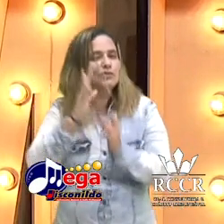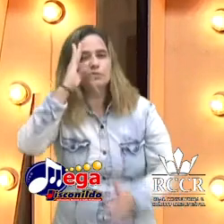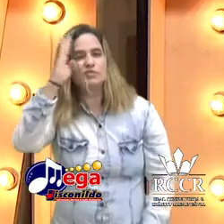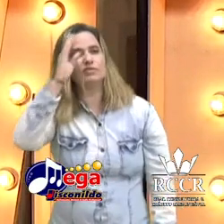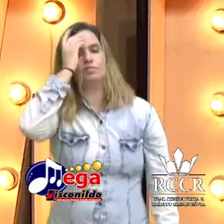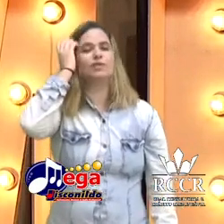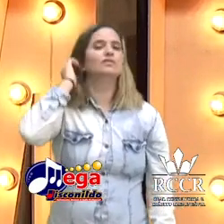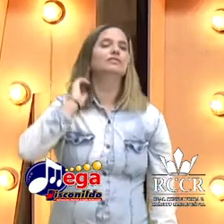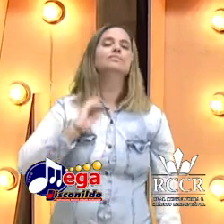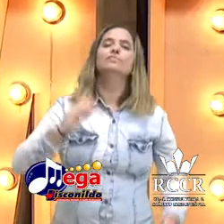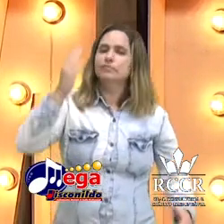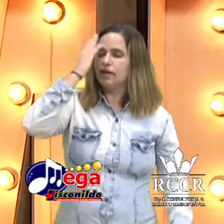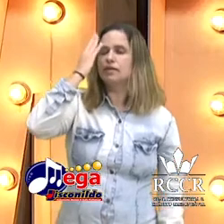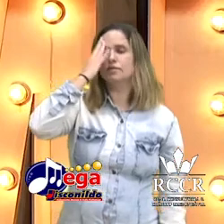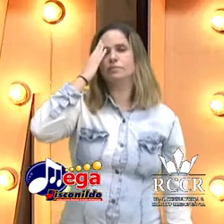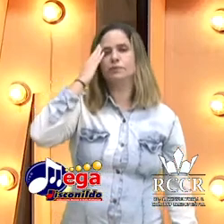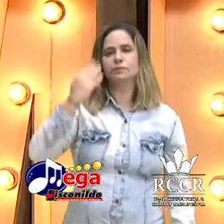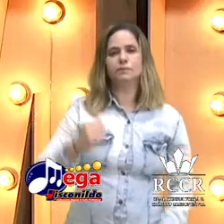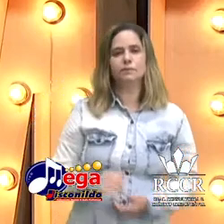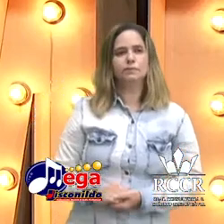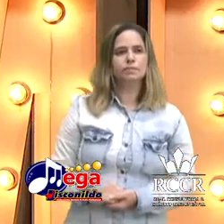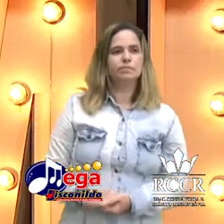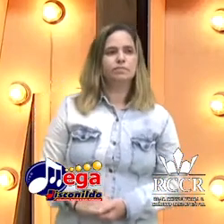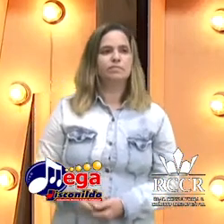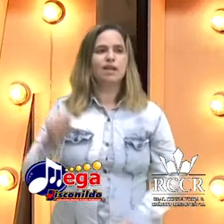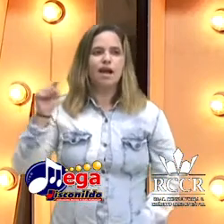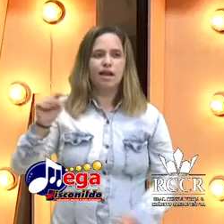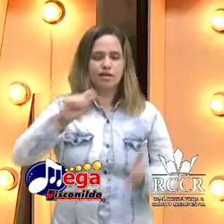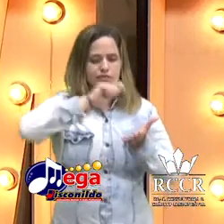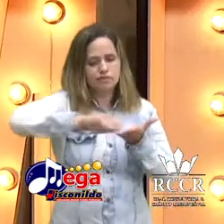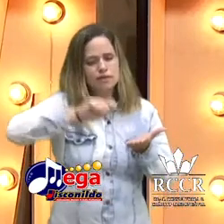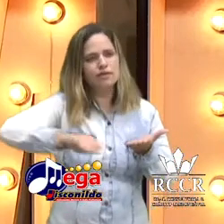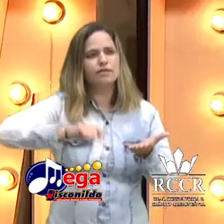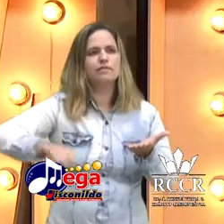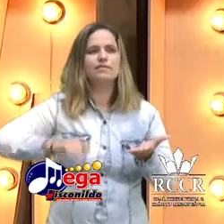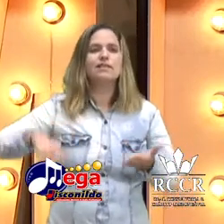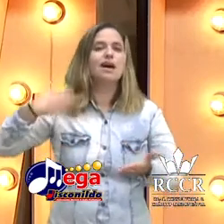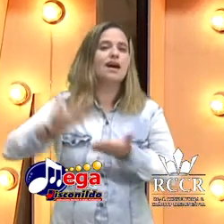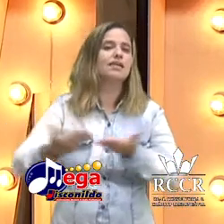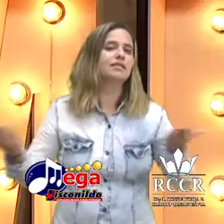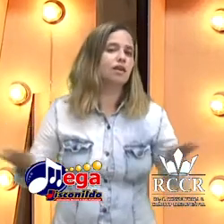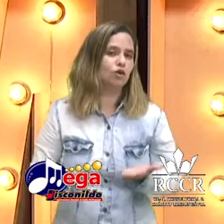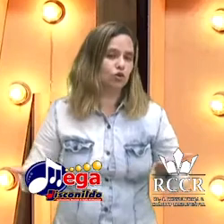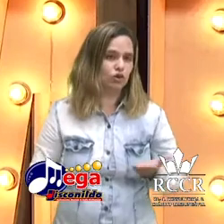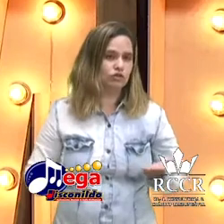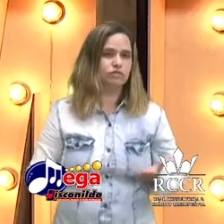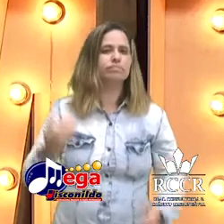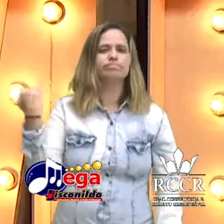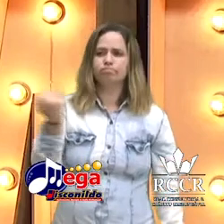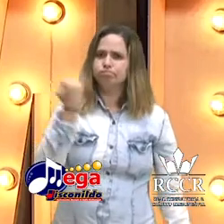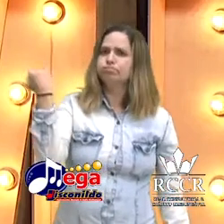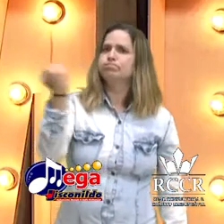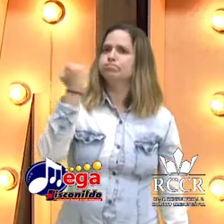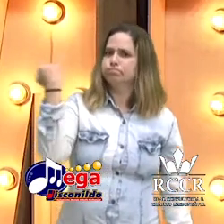Pai. E ele escreve algumas coisas que são atemporais. O que ele disse para aquela época vale para